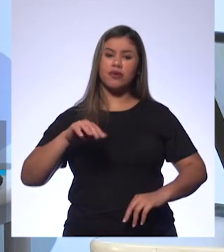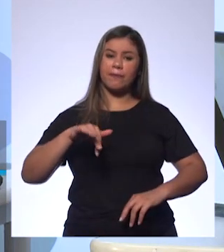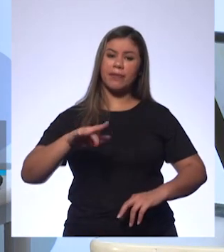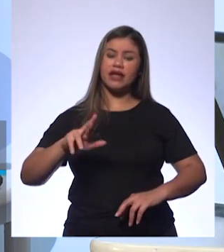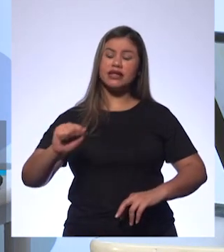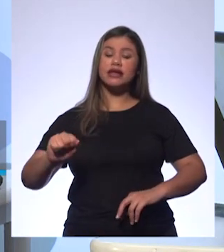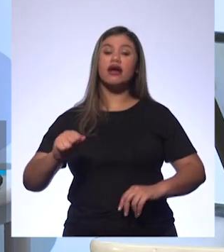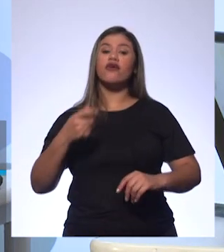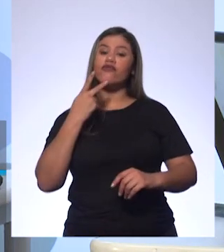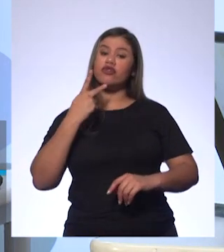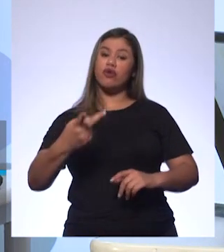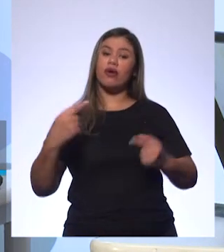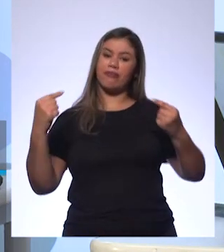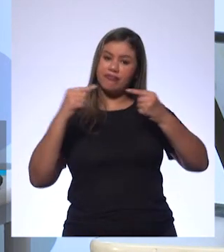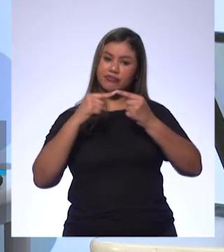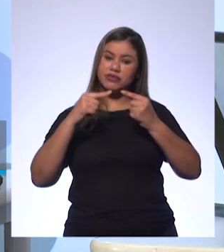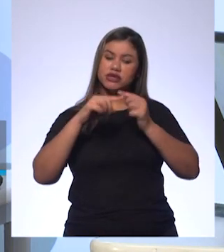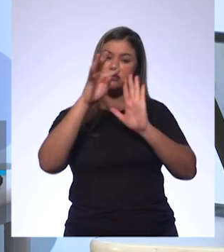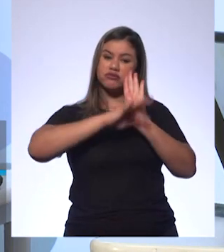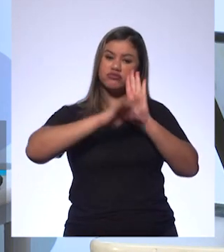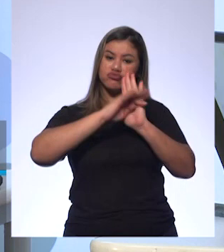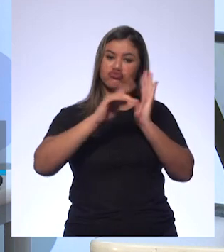texto jornalístico.